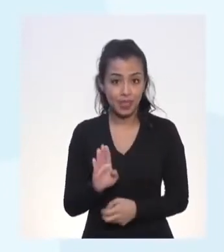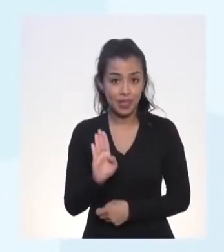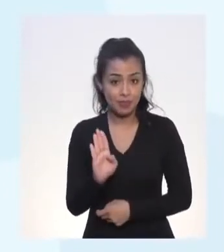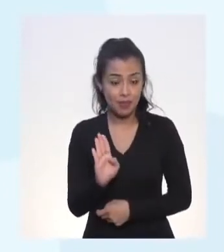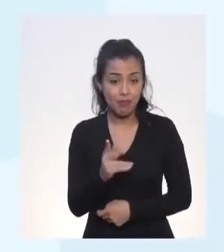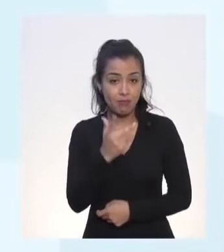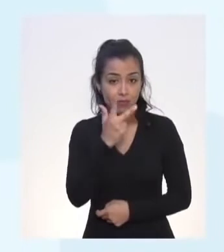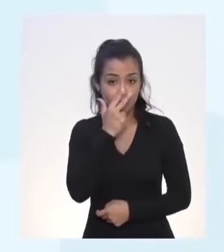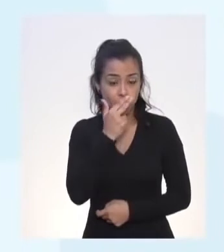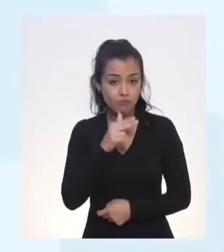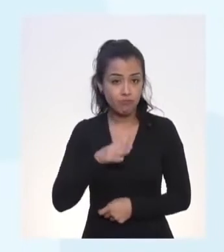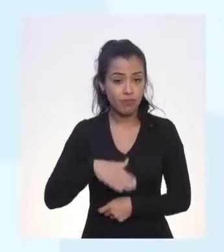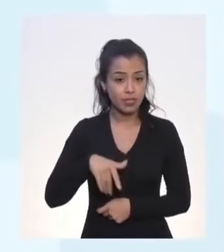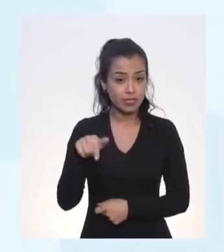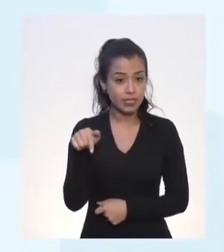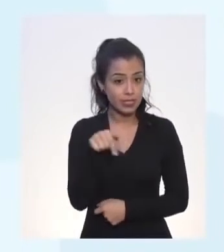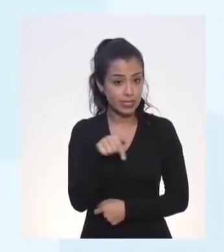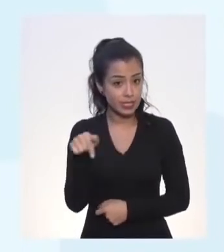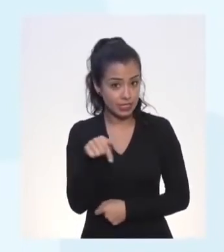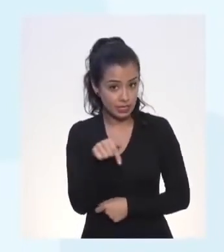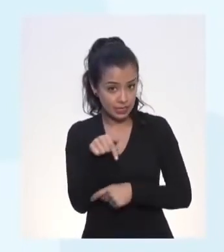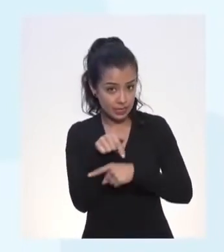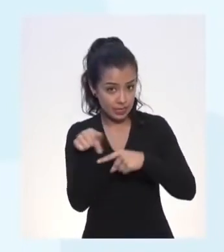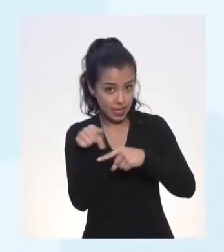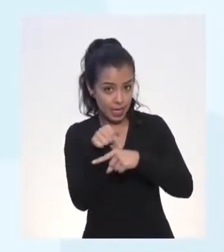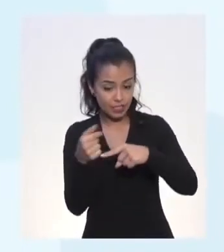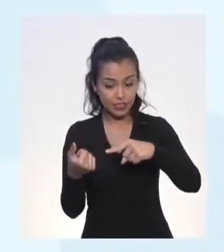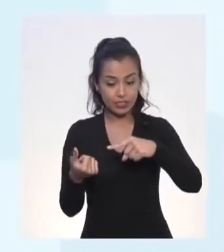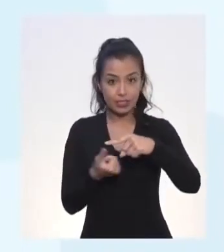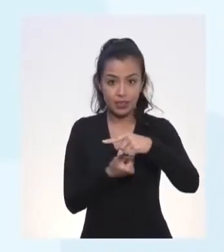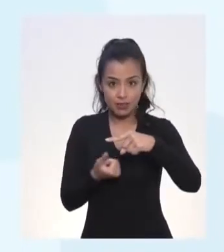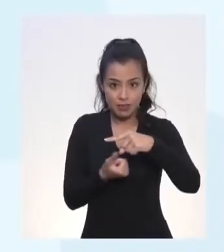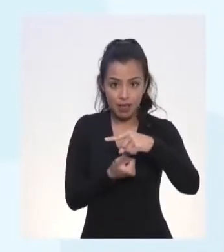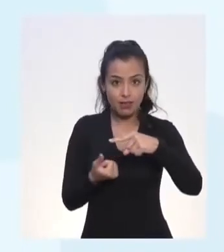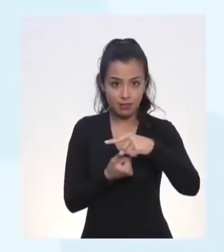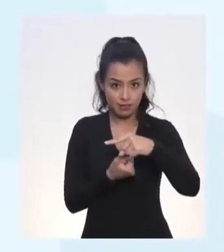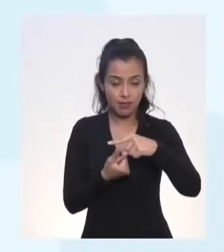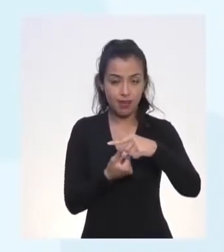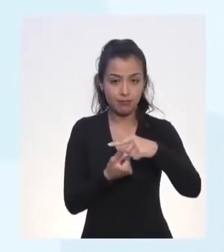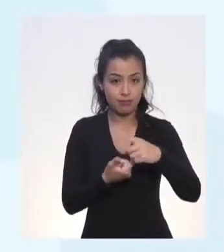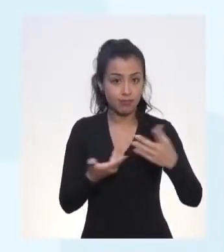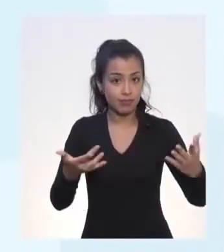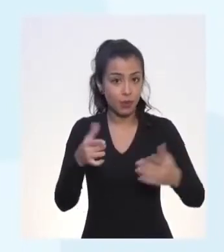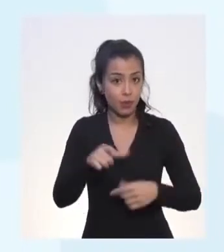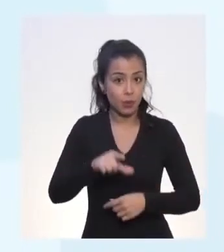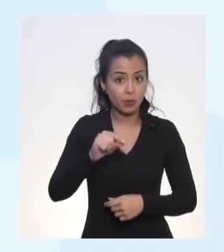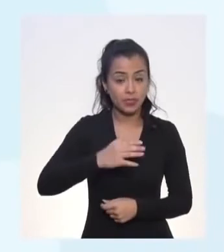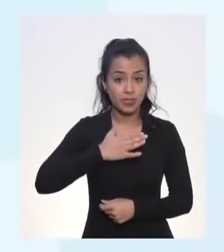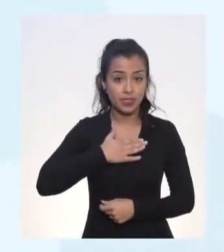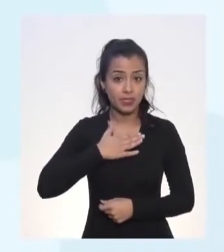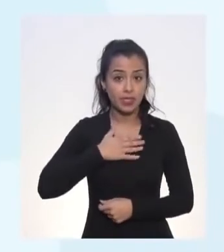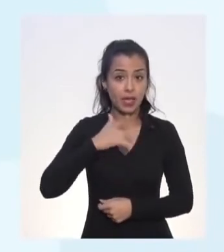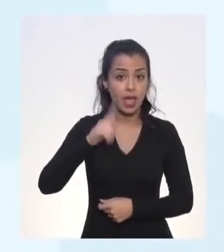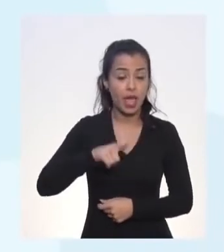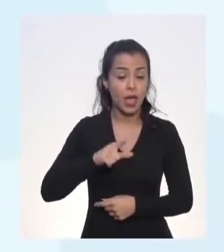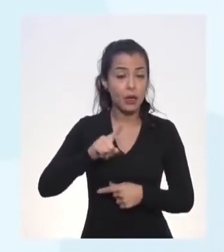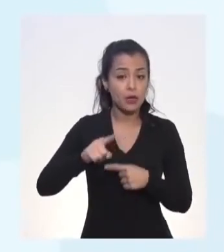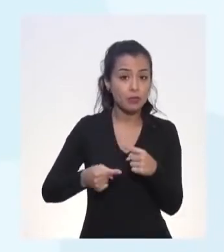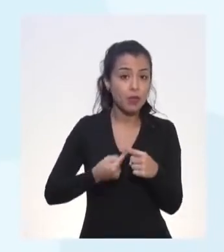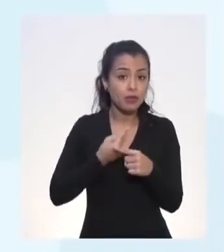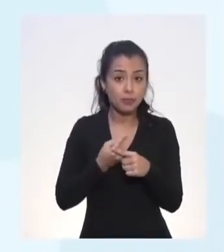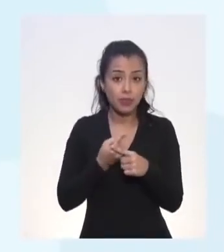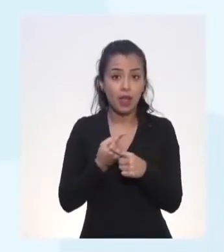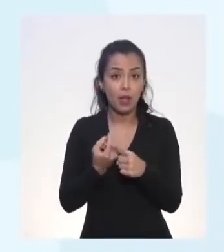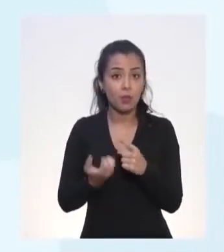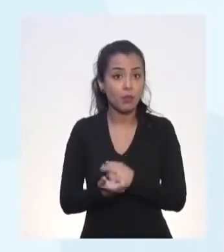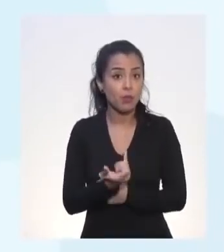equivalente 77 sobre 66. E aí, minha opção foi multiplicar por quanto? Foi